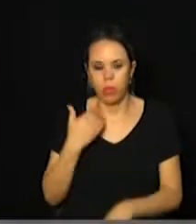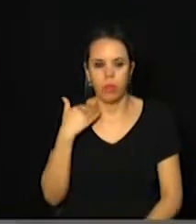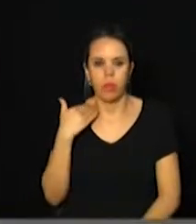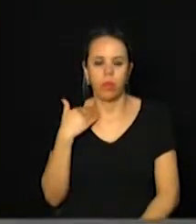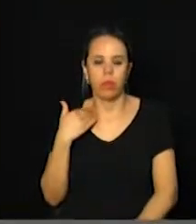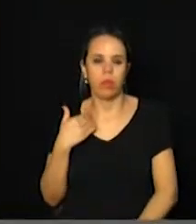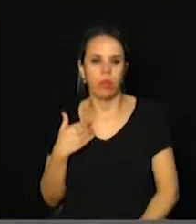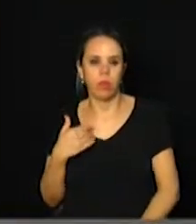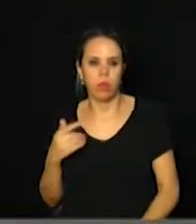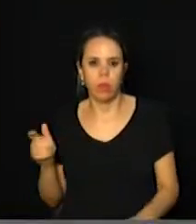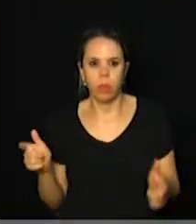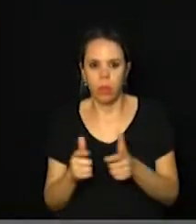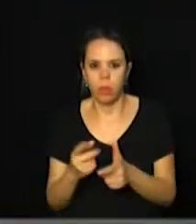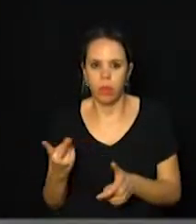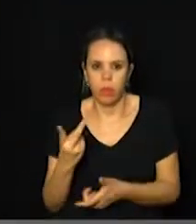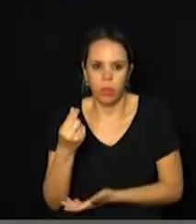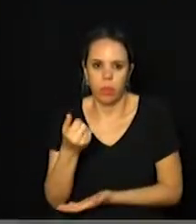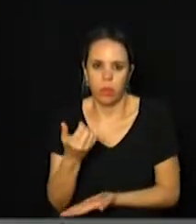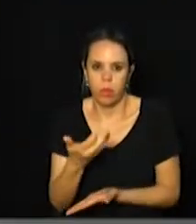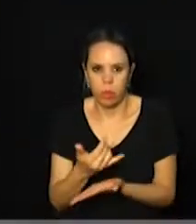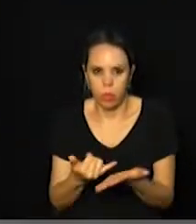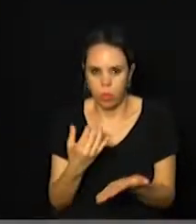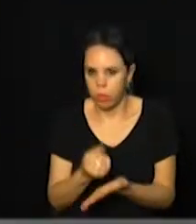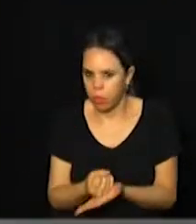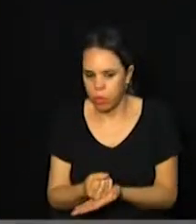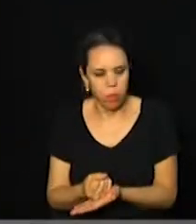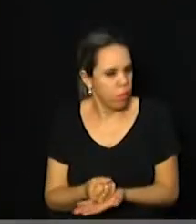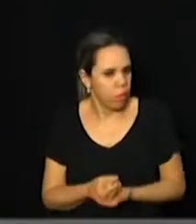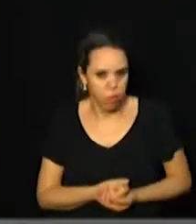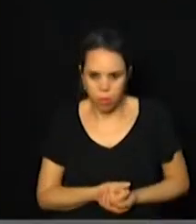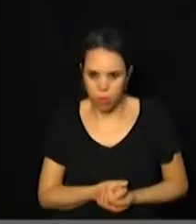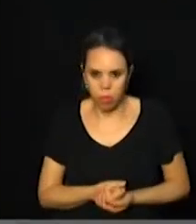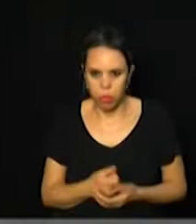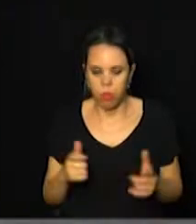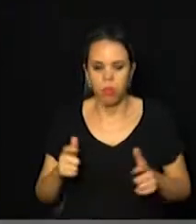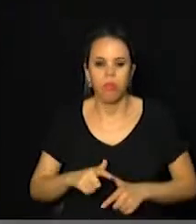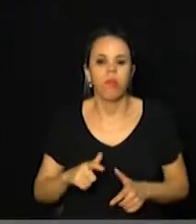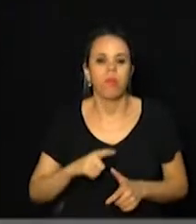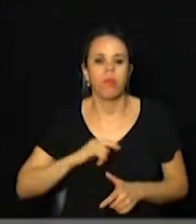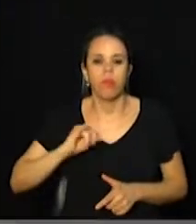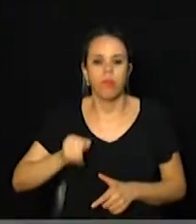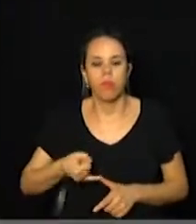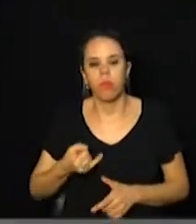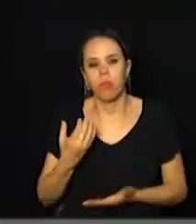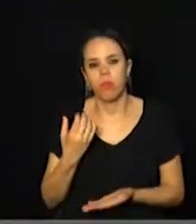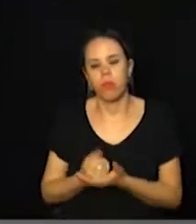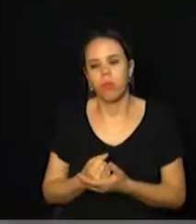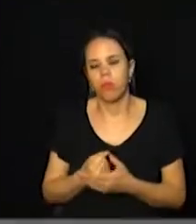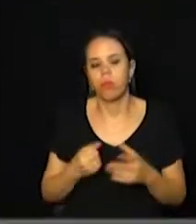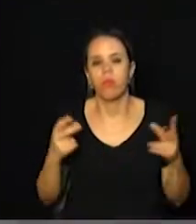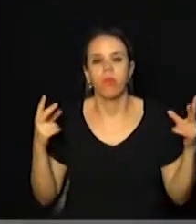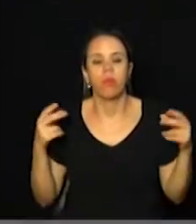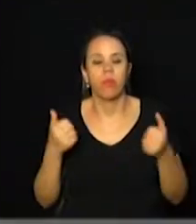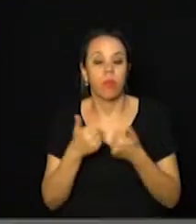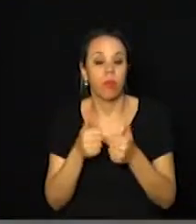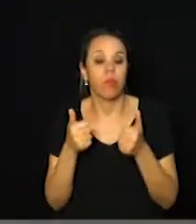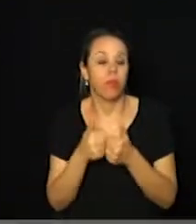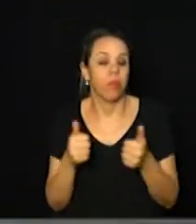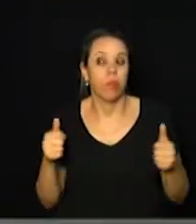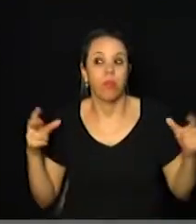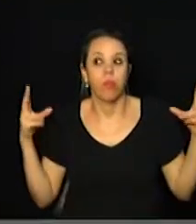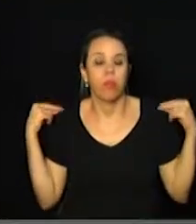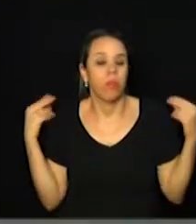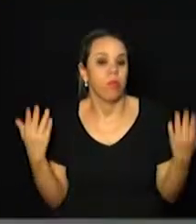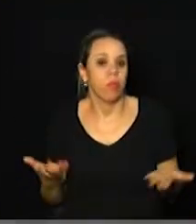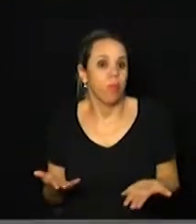Bancários diminui as tarifas dos bancos aonde tirou o cobrador de ônibus diminuiu a tarifa do